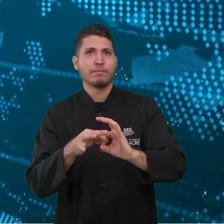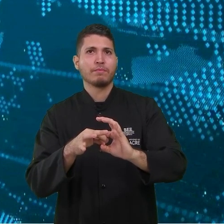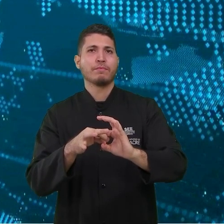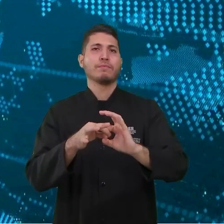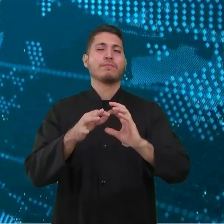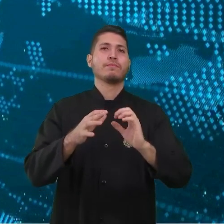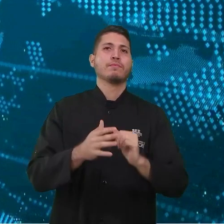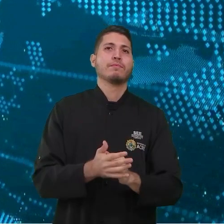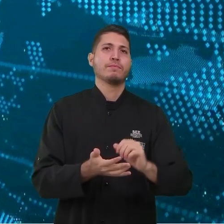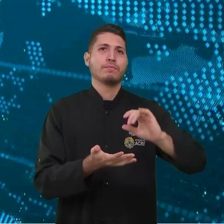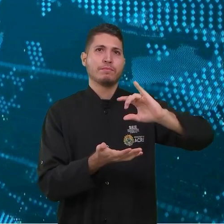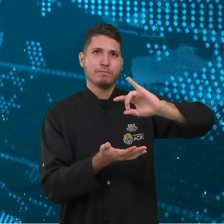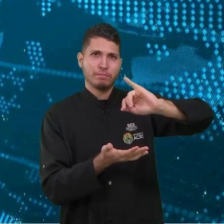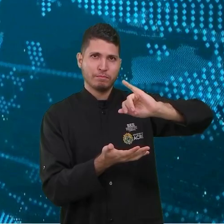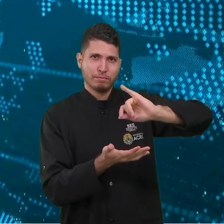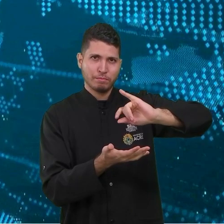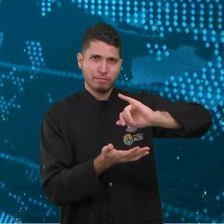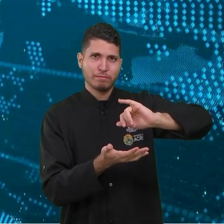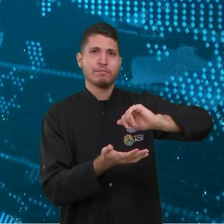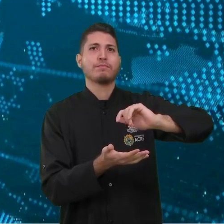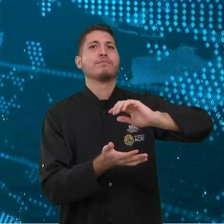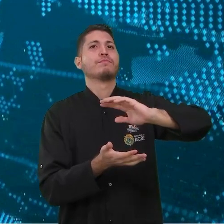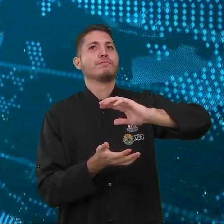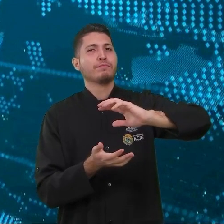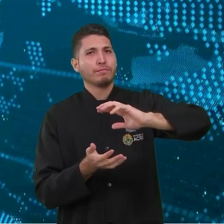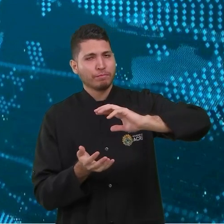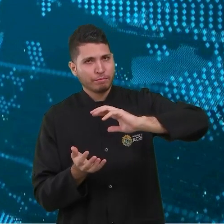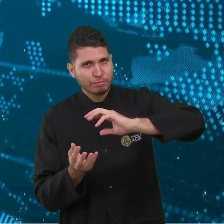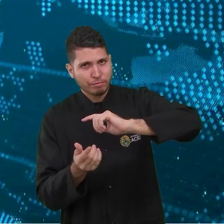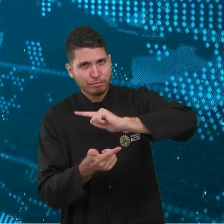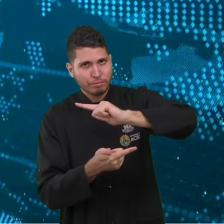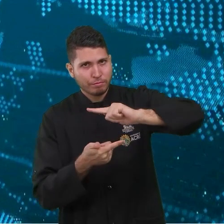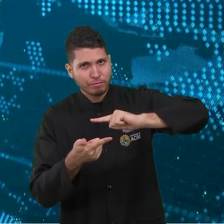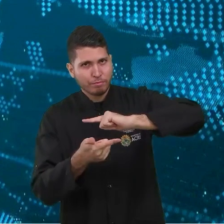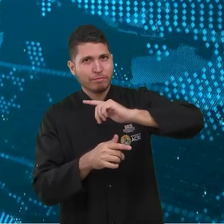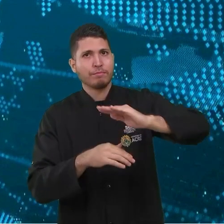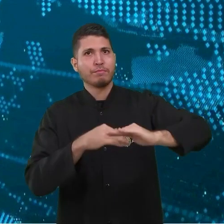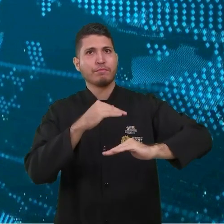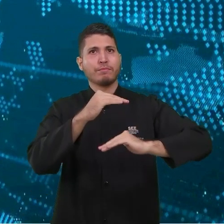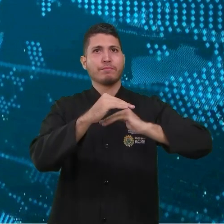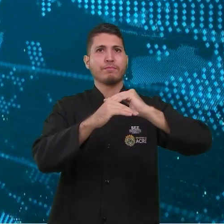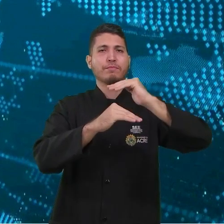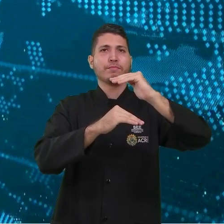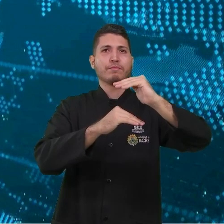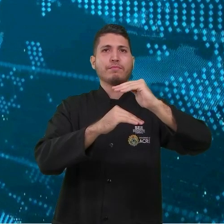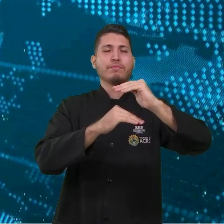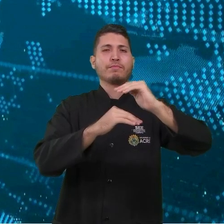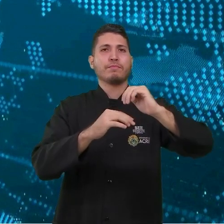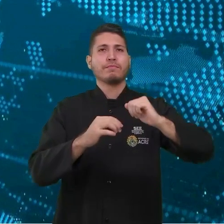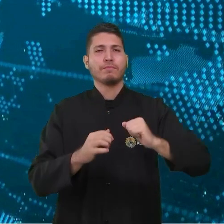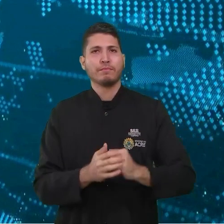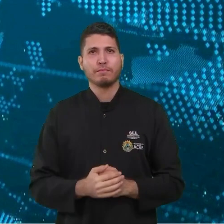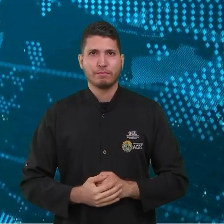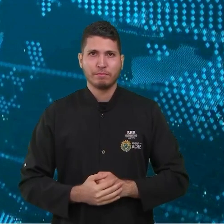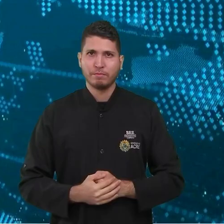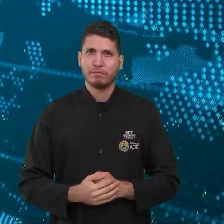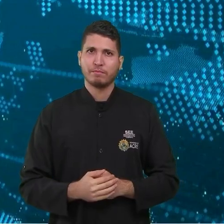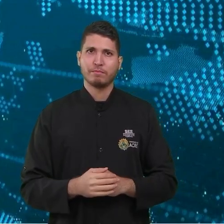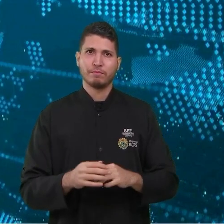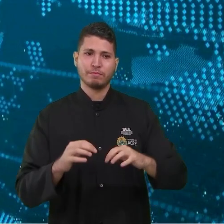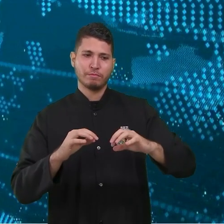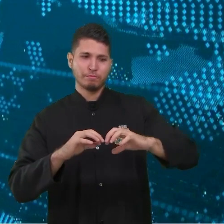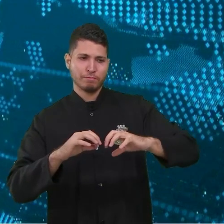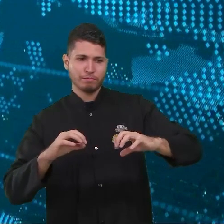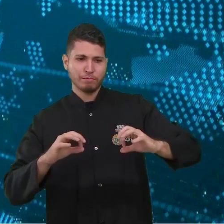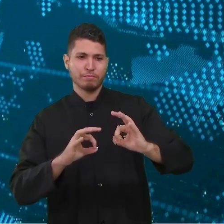como o capitalismo global se desenvolveu, criando uma divisão internacional do trabalho